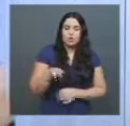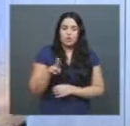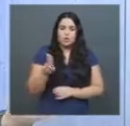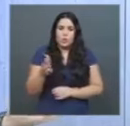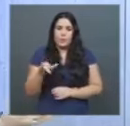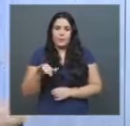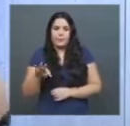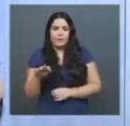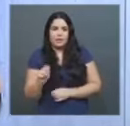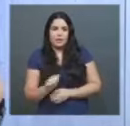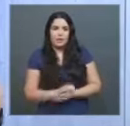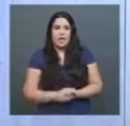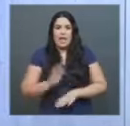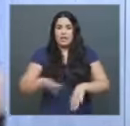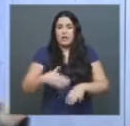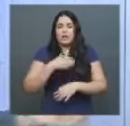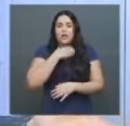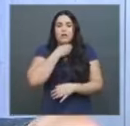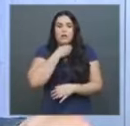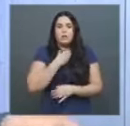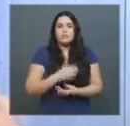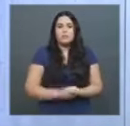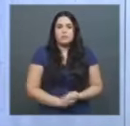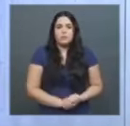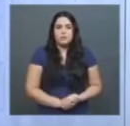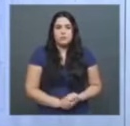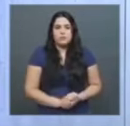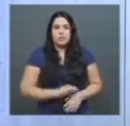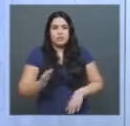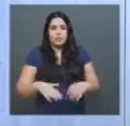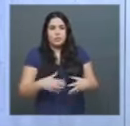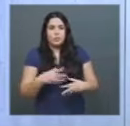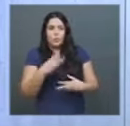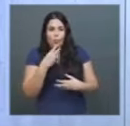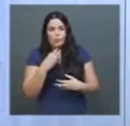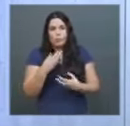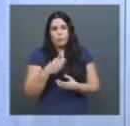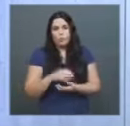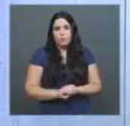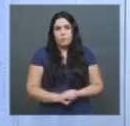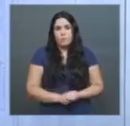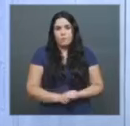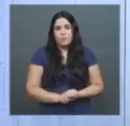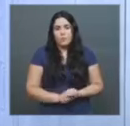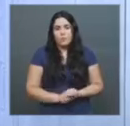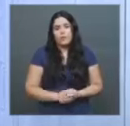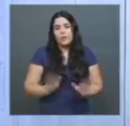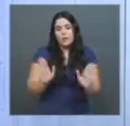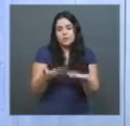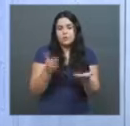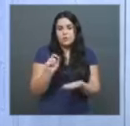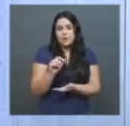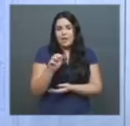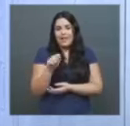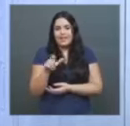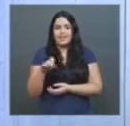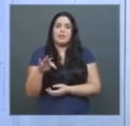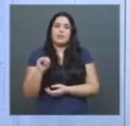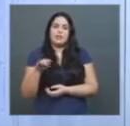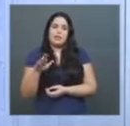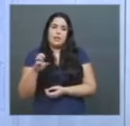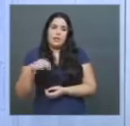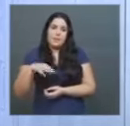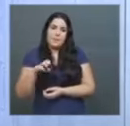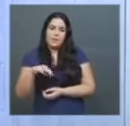qual ele se asfixia, às vezes, com o próprio leite, né, e para que ela seja estimulada ao aleitamento materno, que uma das